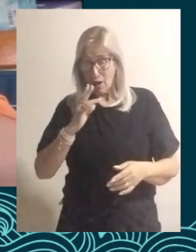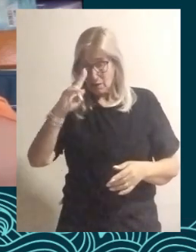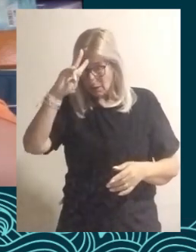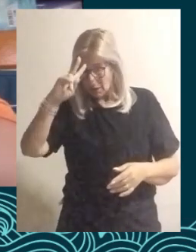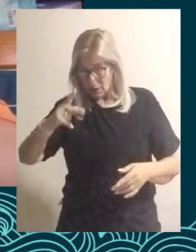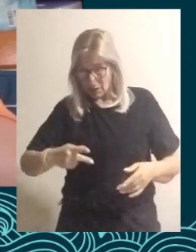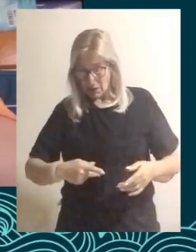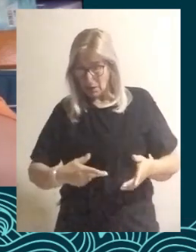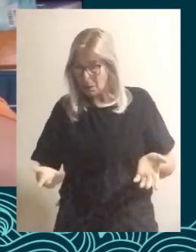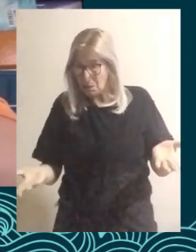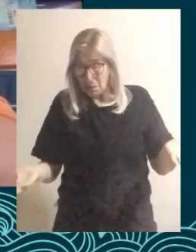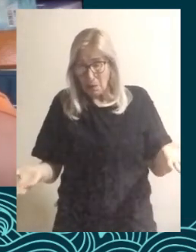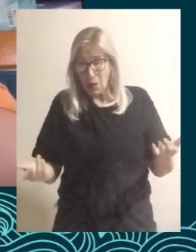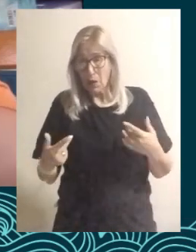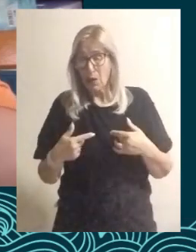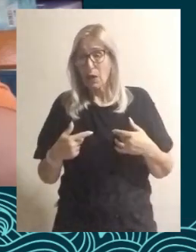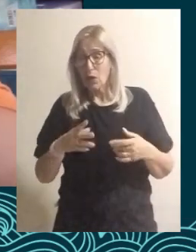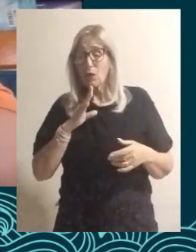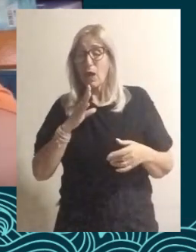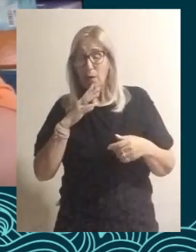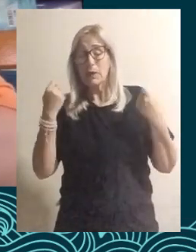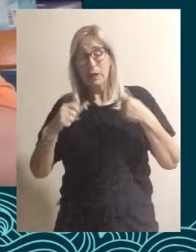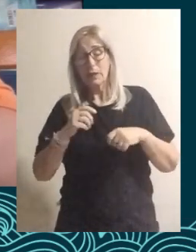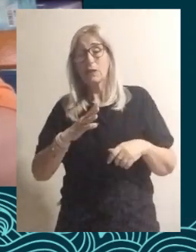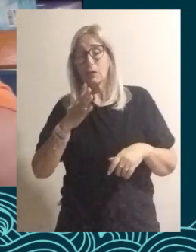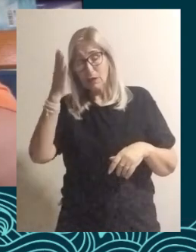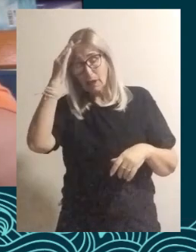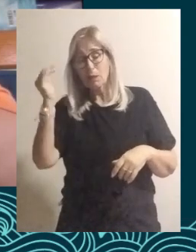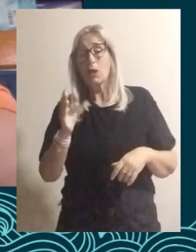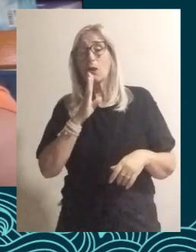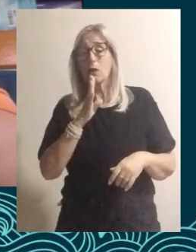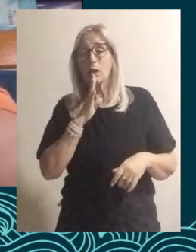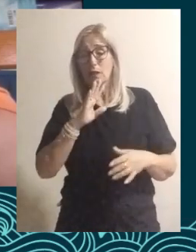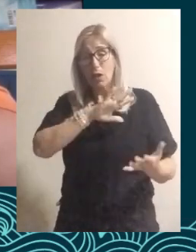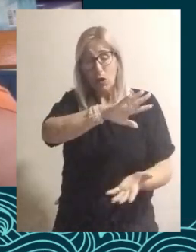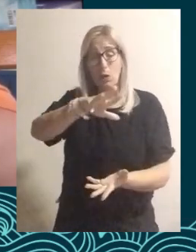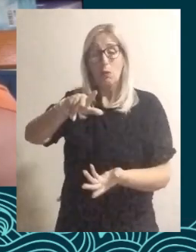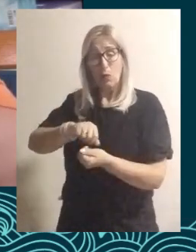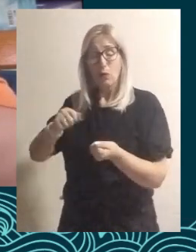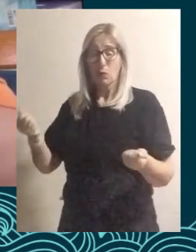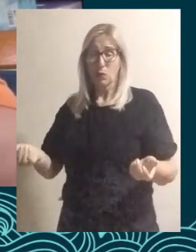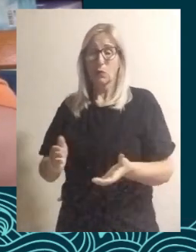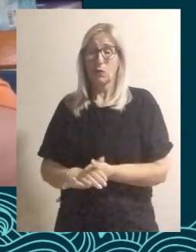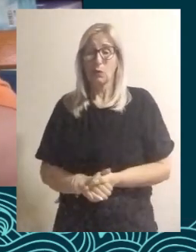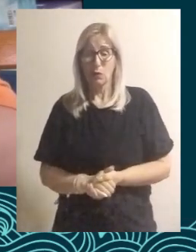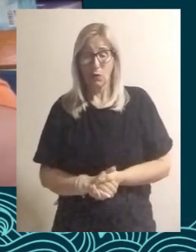conhecer, a gente conhecer do que a gente é capaz, a gente conhecer o mundo, a gente tem uma relação